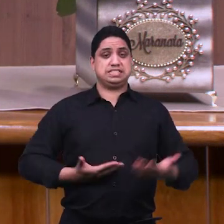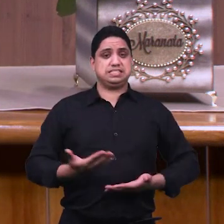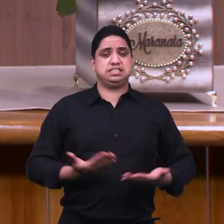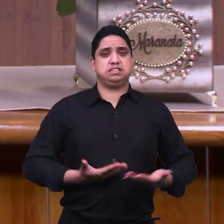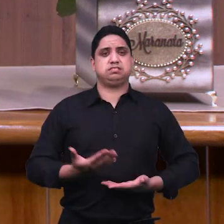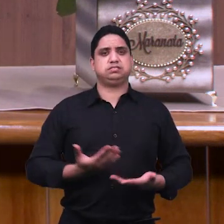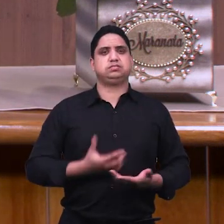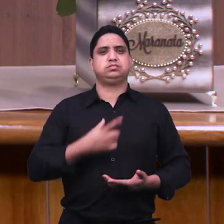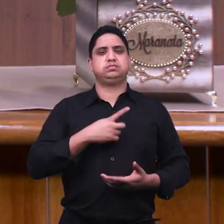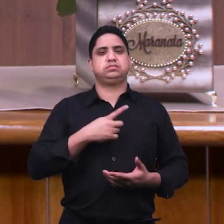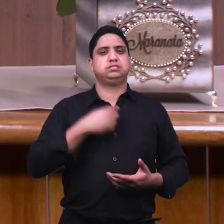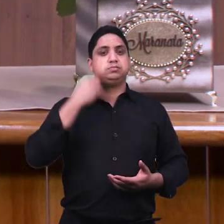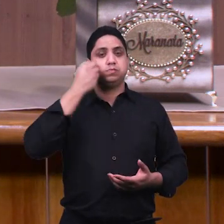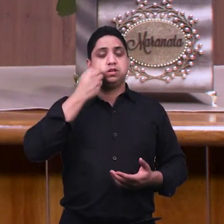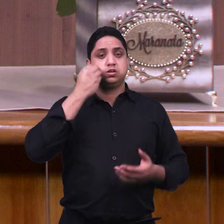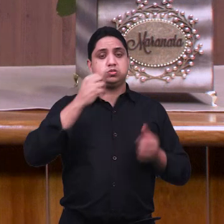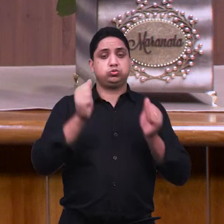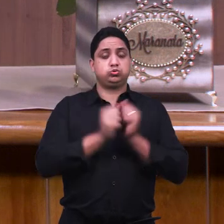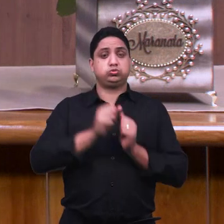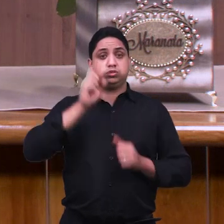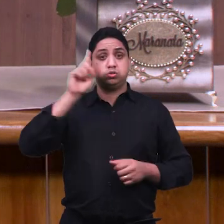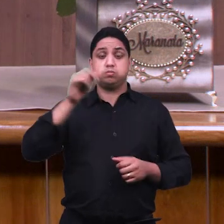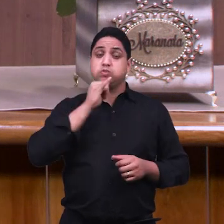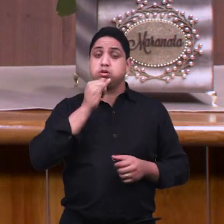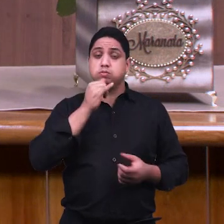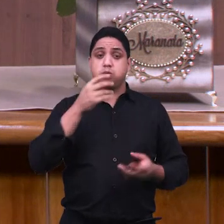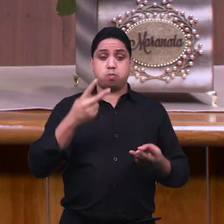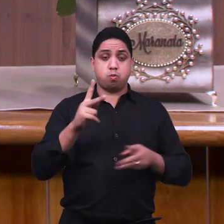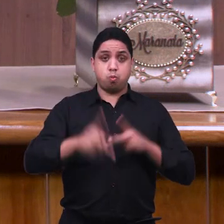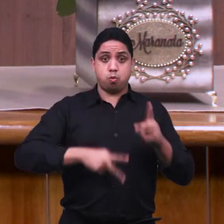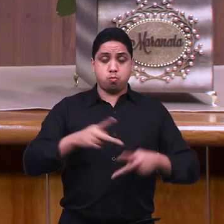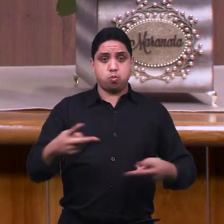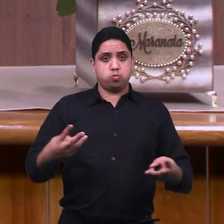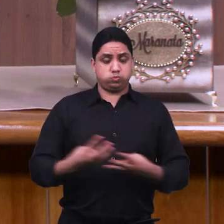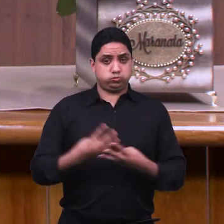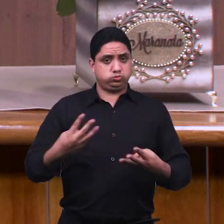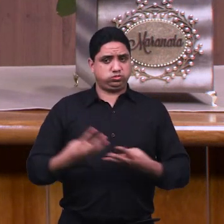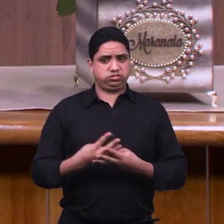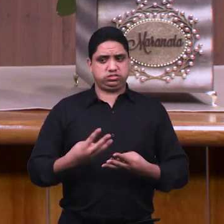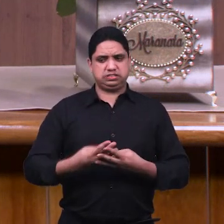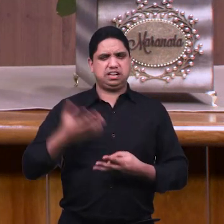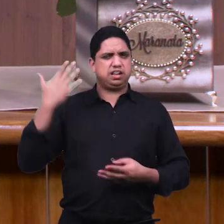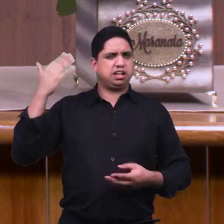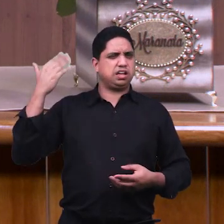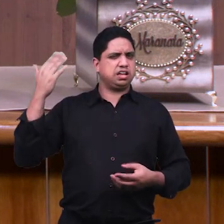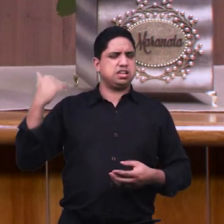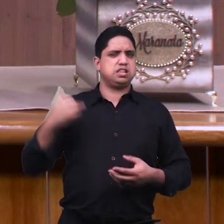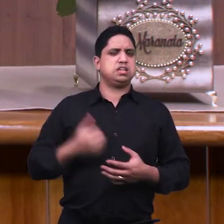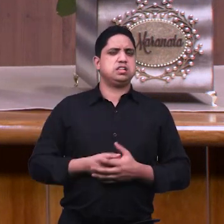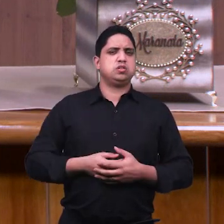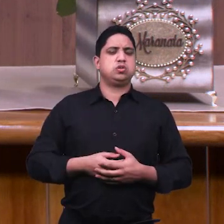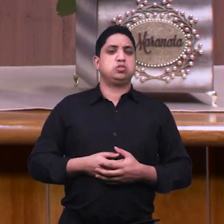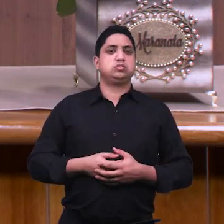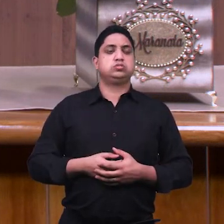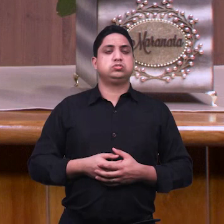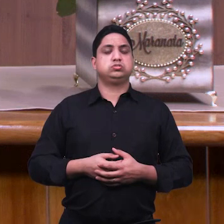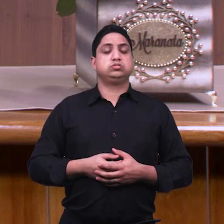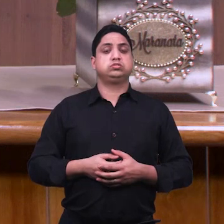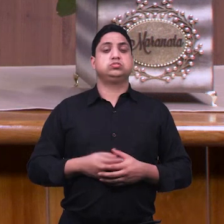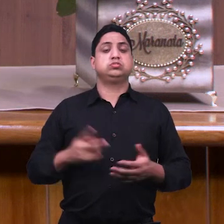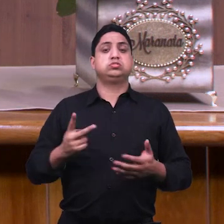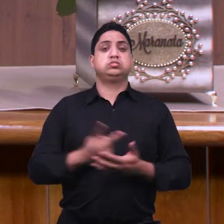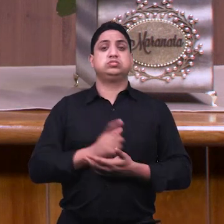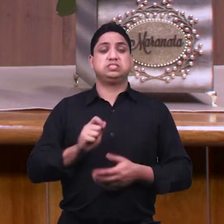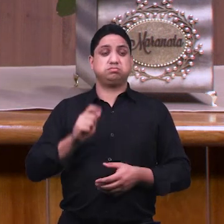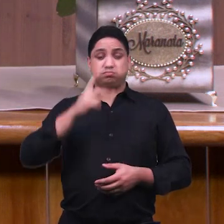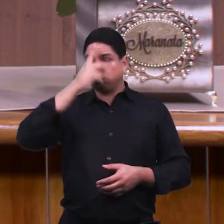já tiveram experiência com Deus abrindo a palavra. Até mesmo os judeus, já na época do intervalo bíblico, teve